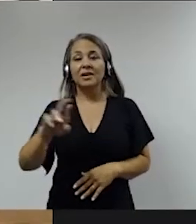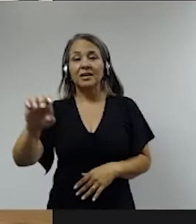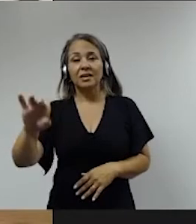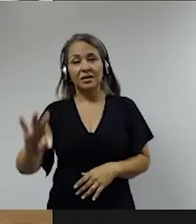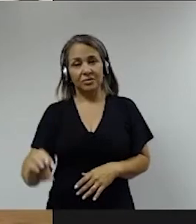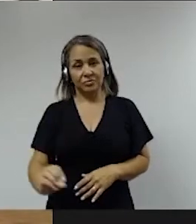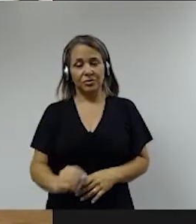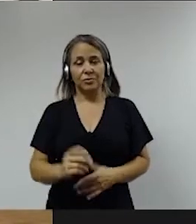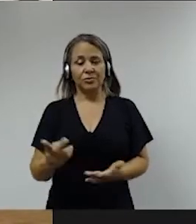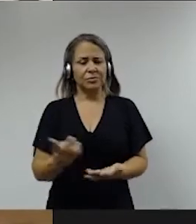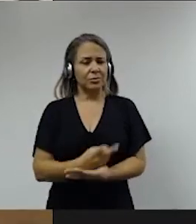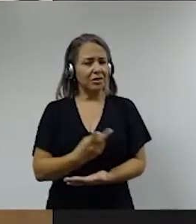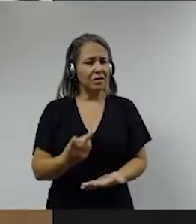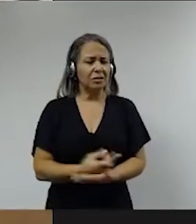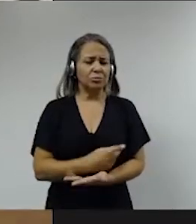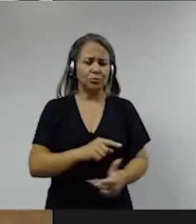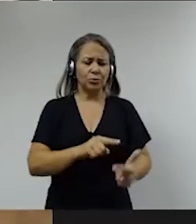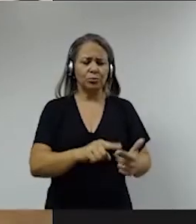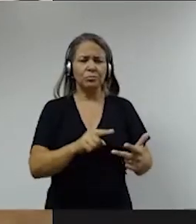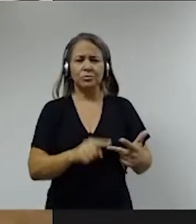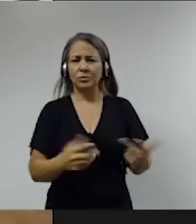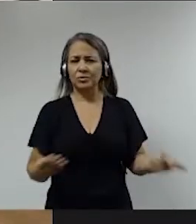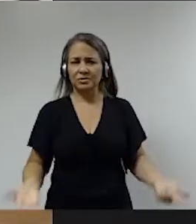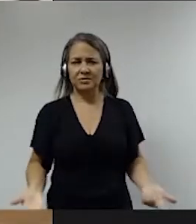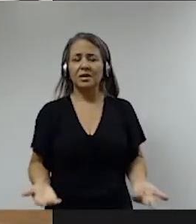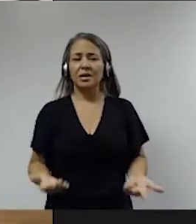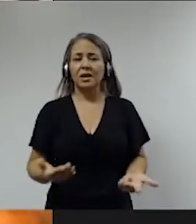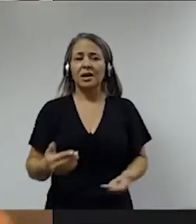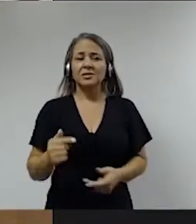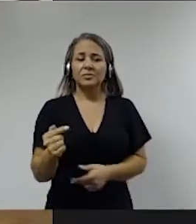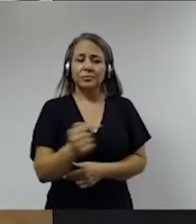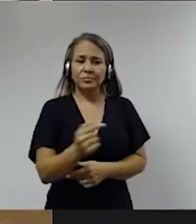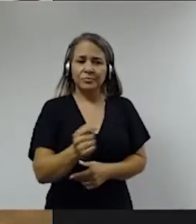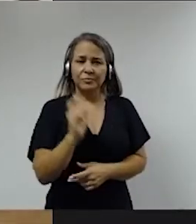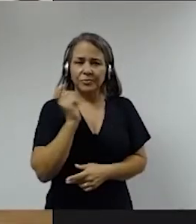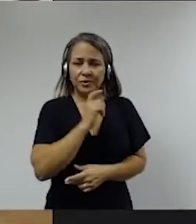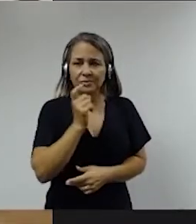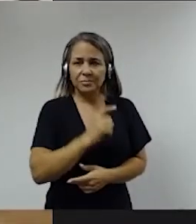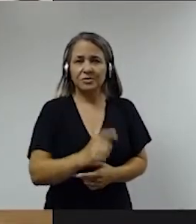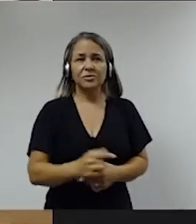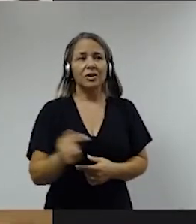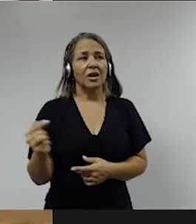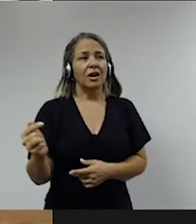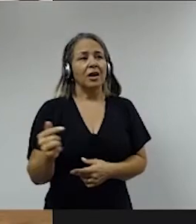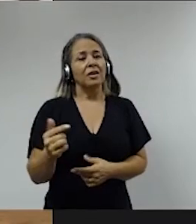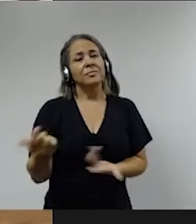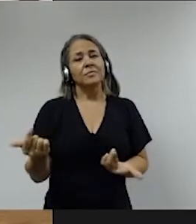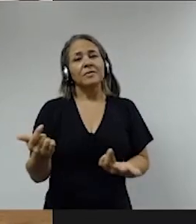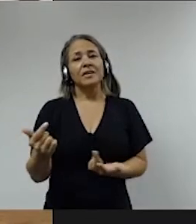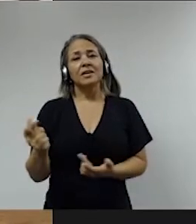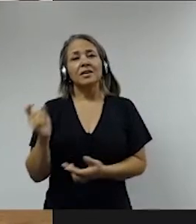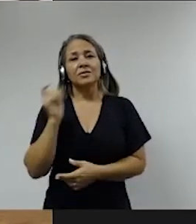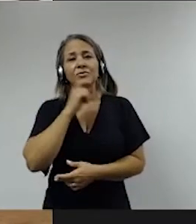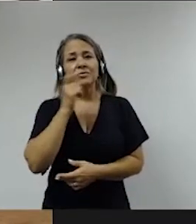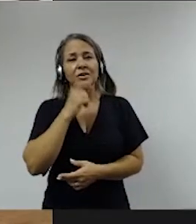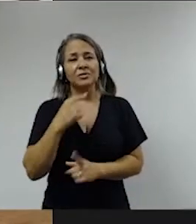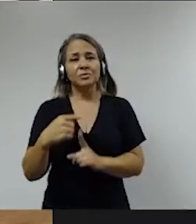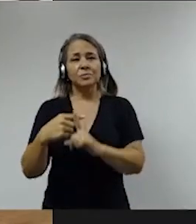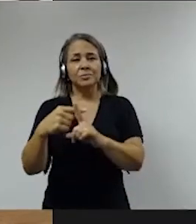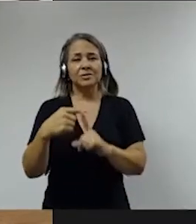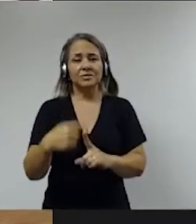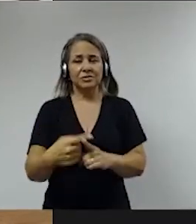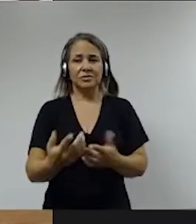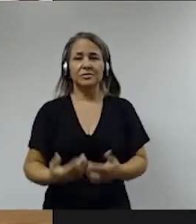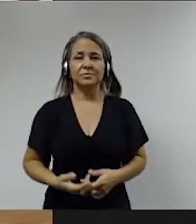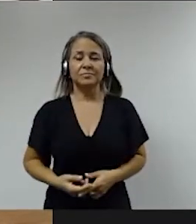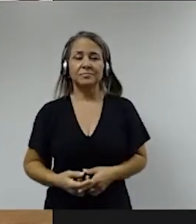erros de tipo 2, ou seja, falsos positivos e falsos negativos, punir conduta pró-competitiva e aquelas anticompetitivas você